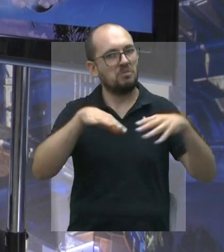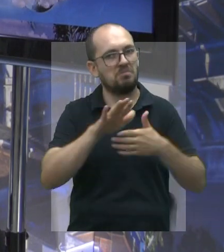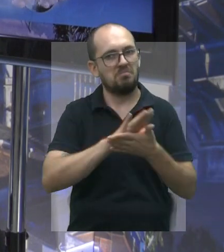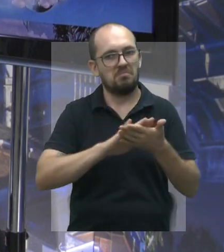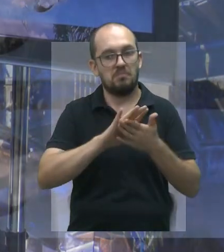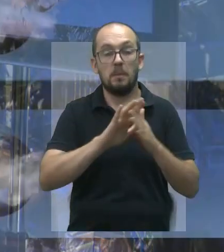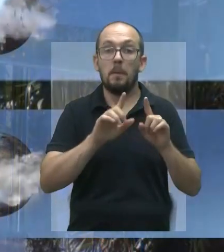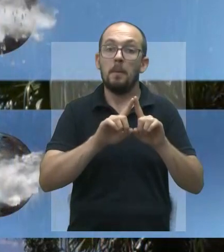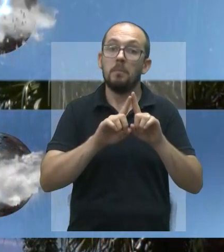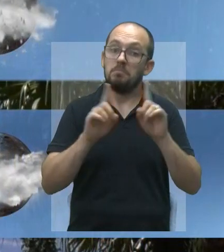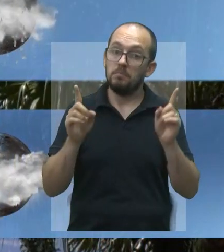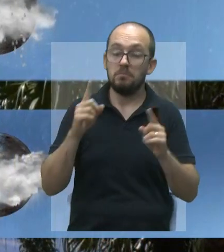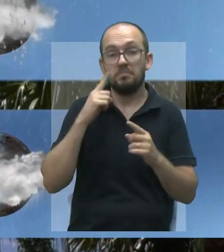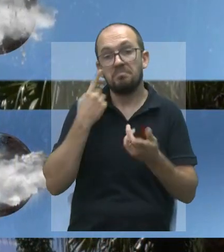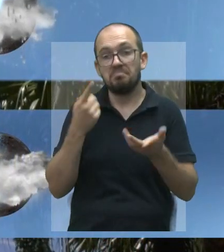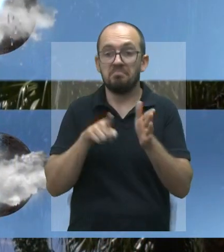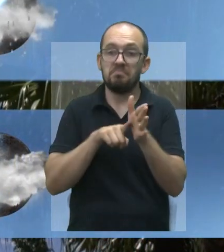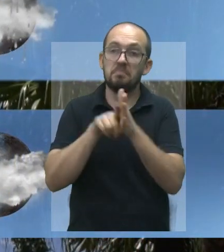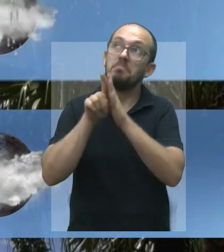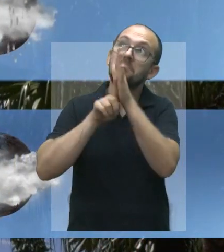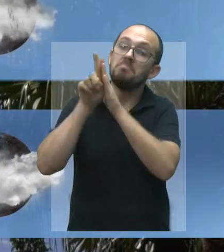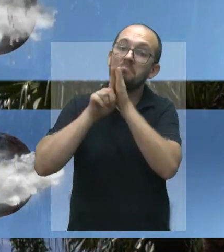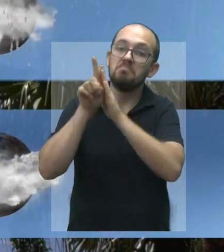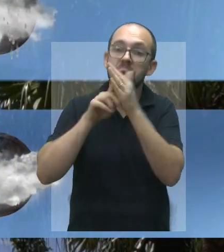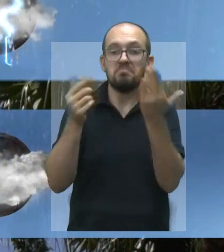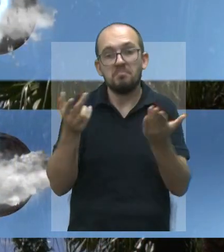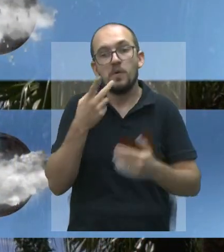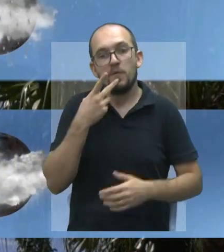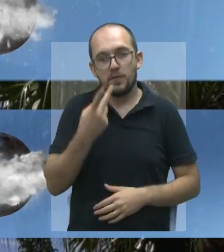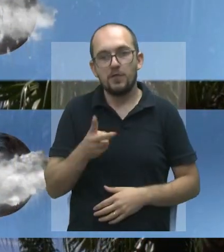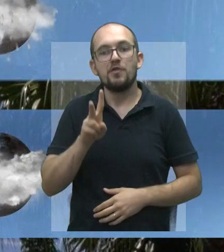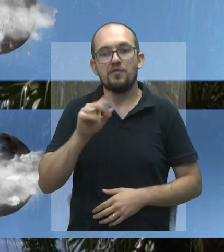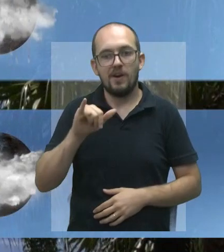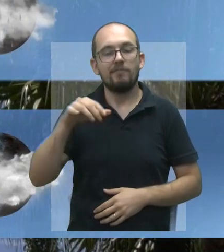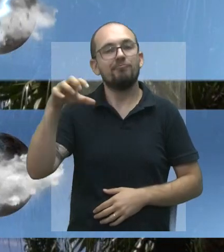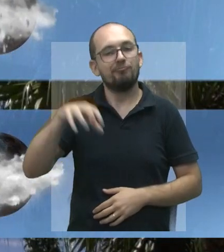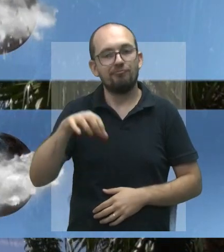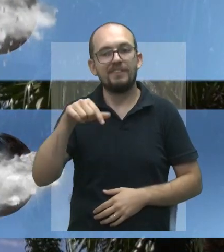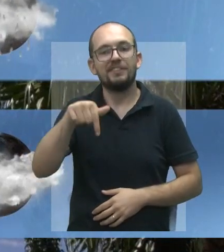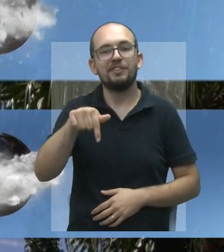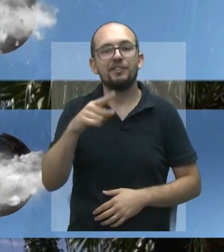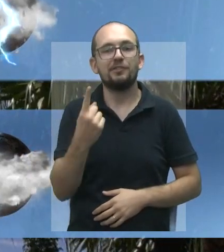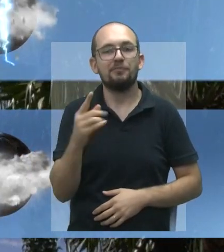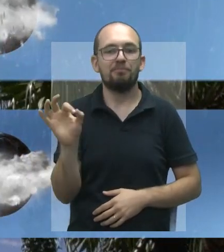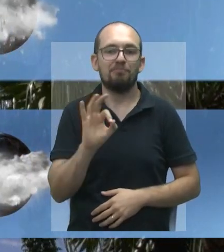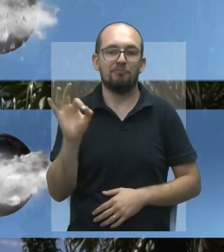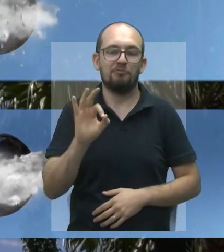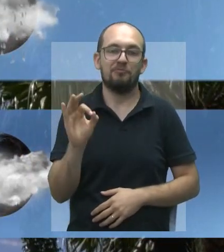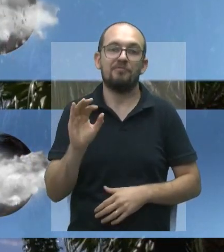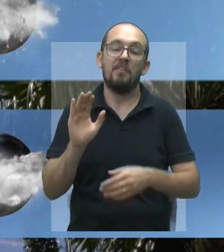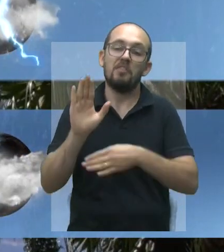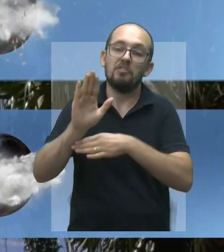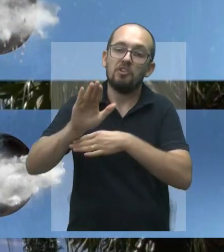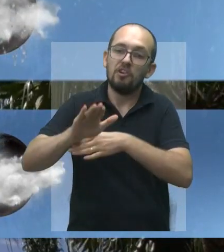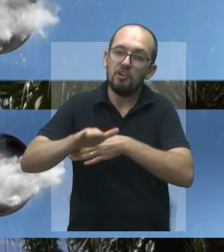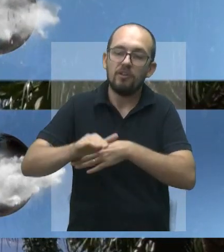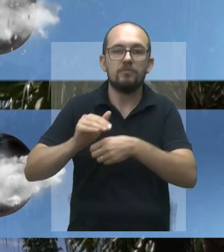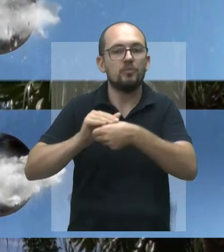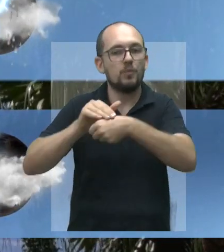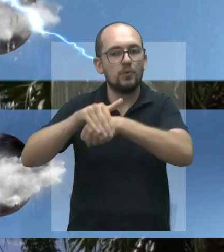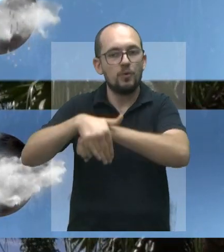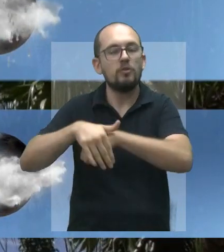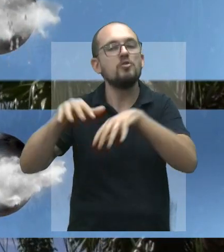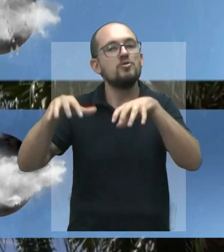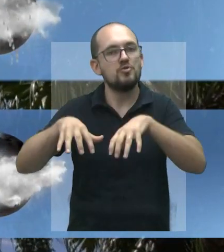choveu. Mas de acordo com a meteorologia, hoje há 71% de chances de chuva para o período da tarde e para o período